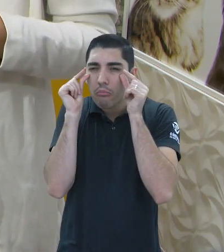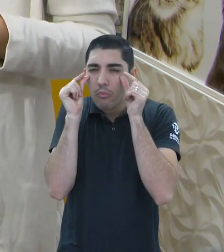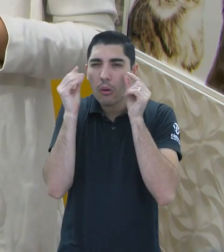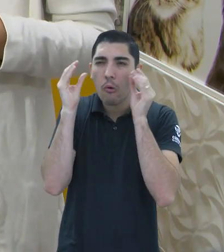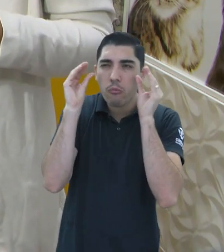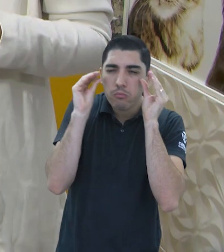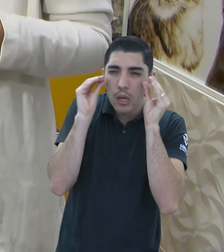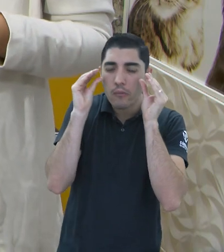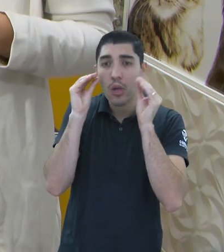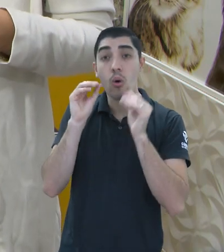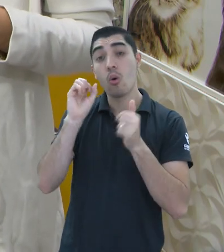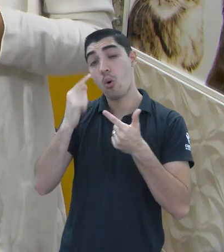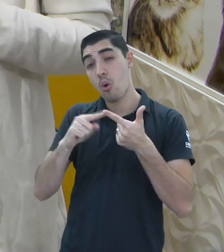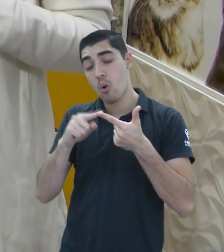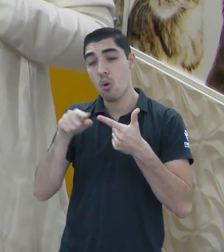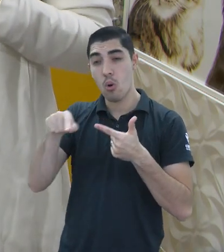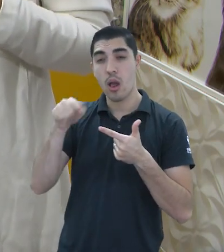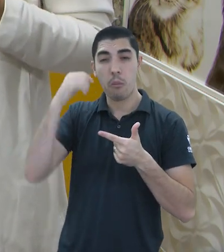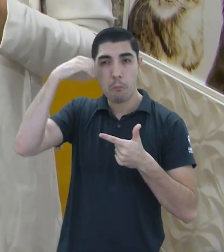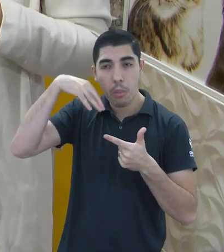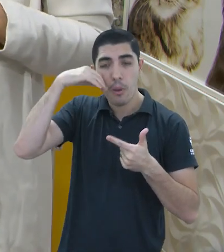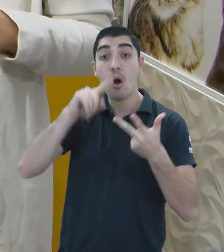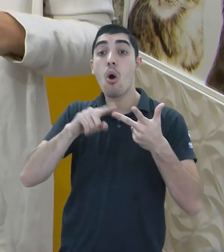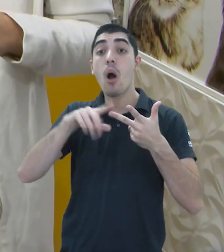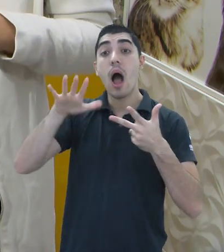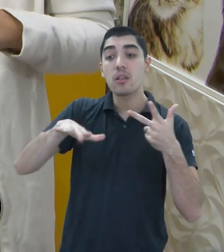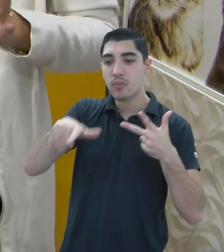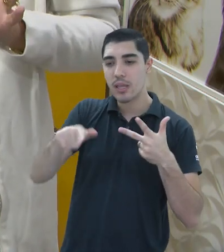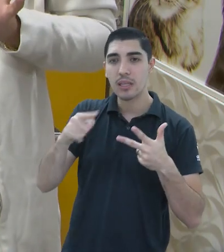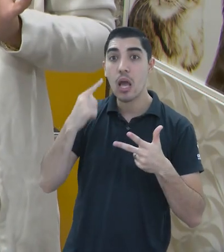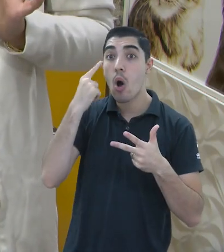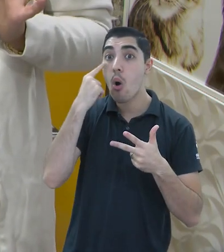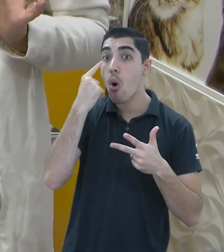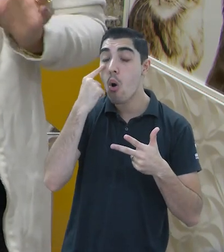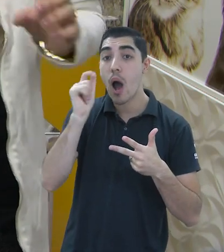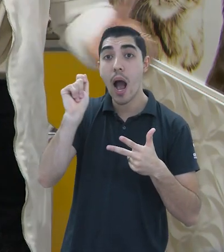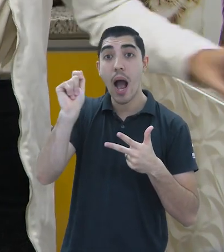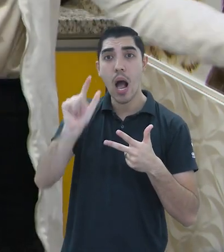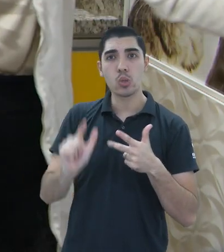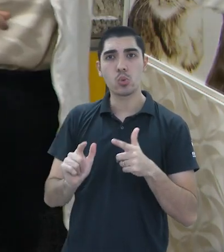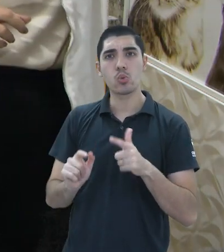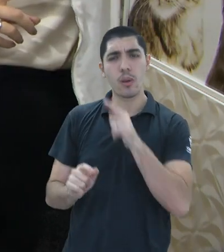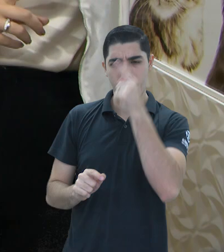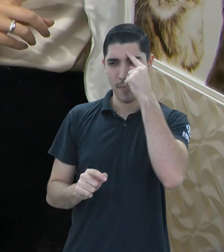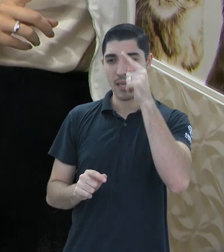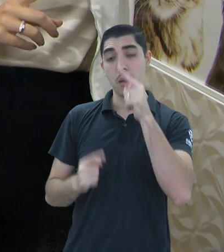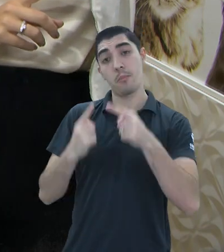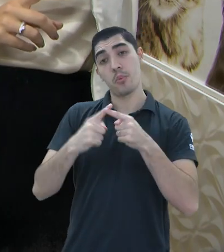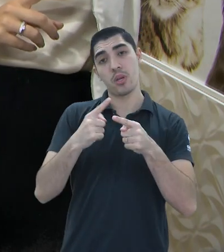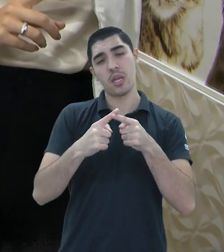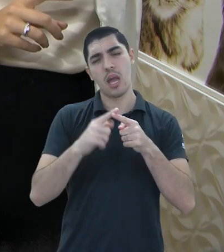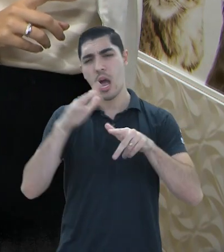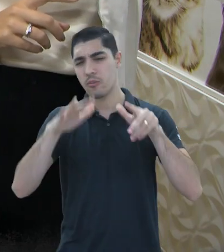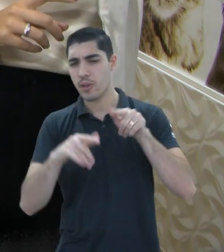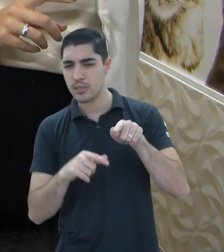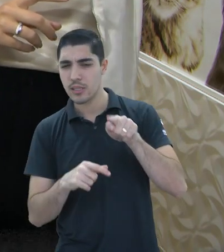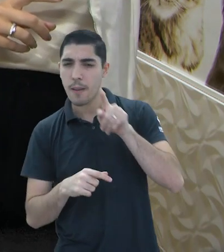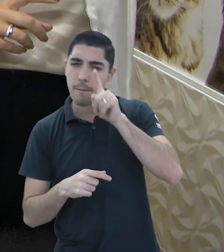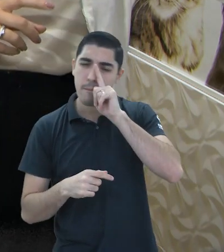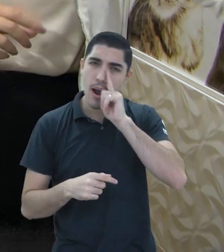fechado, lacrimejamento, um olho até azulado. Tem cliente que fala, né? Às vezes as íris, né, de gato são